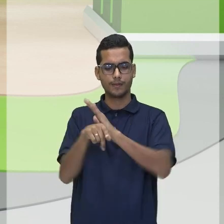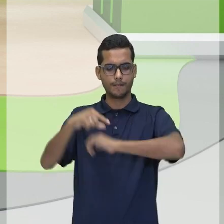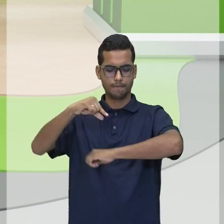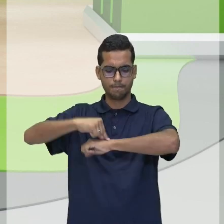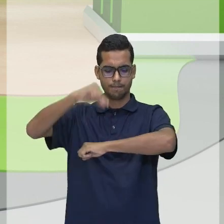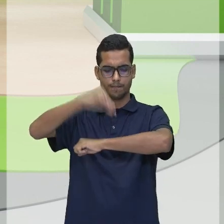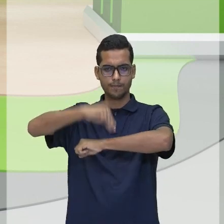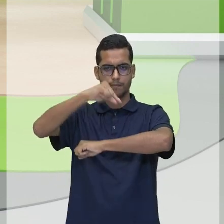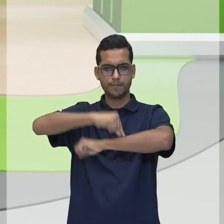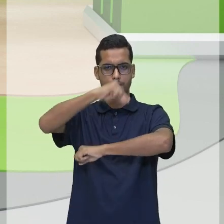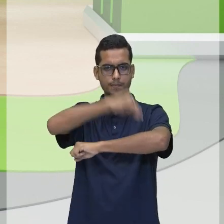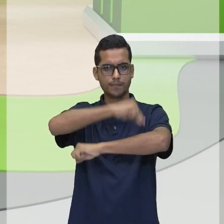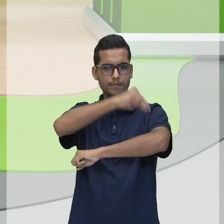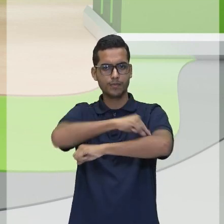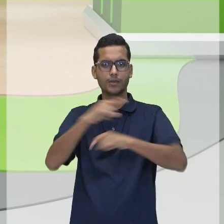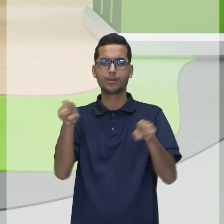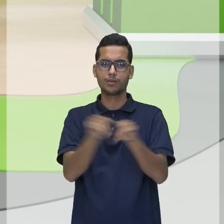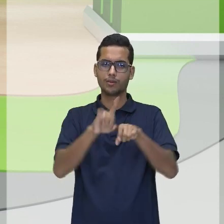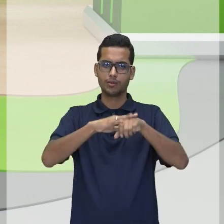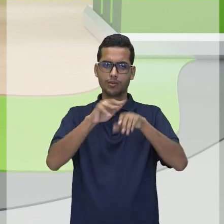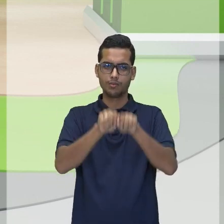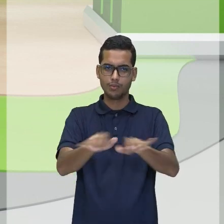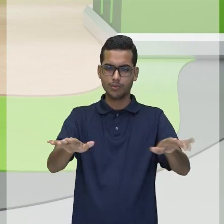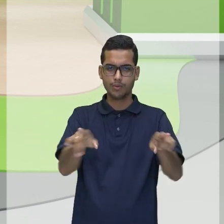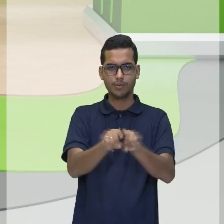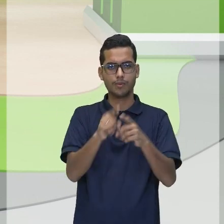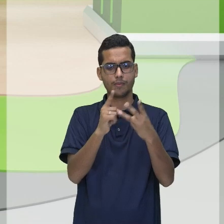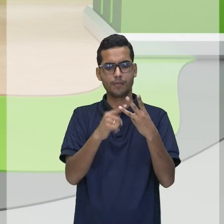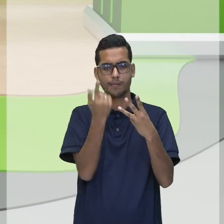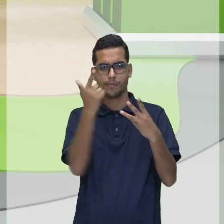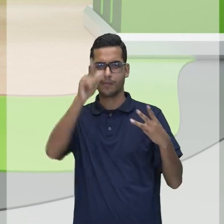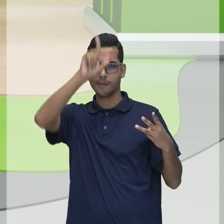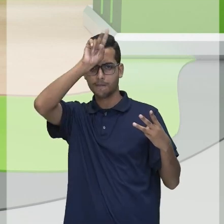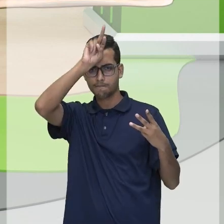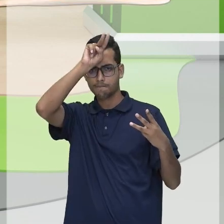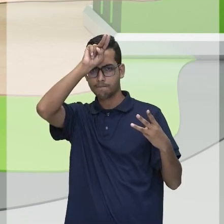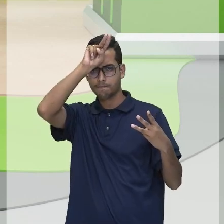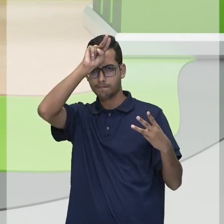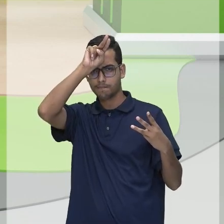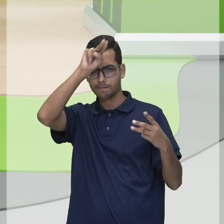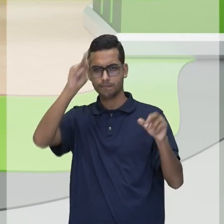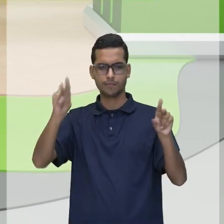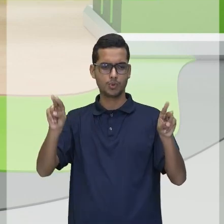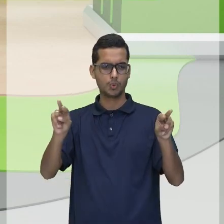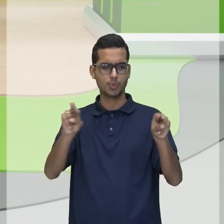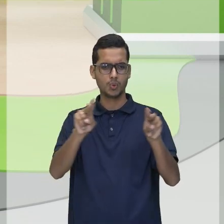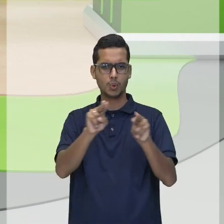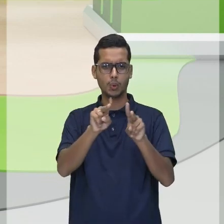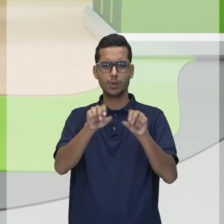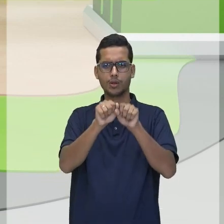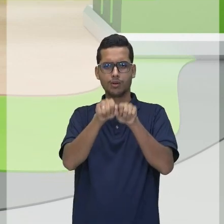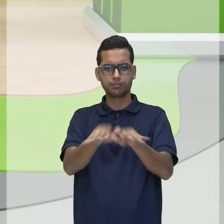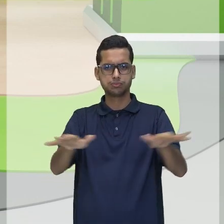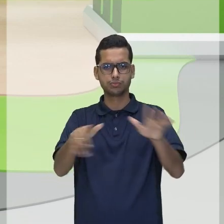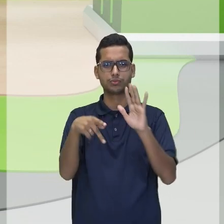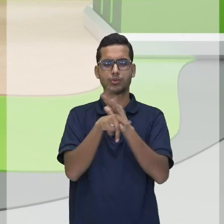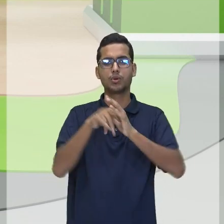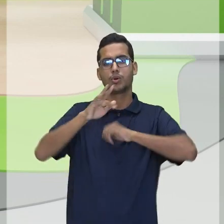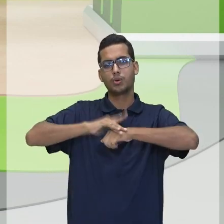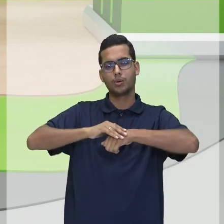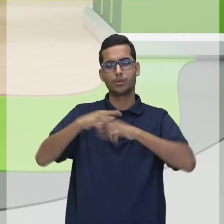de doença. Temos ainda alguns insetos, né, como este que pode causar a doença de Chagas,